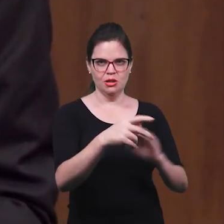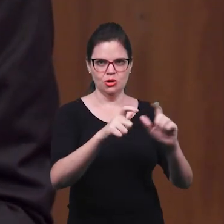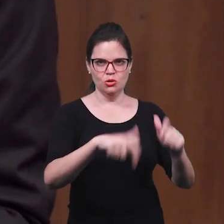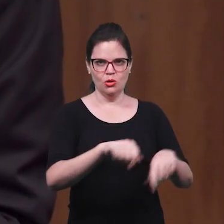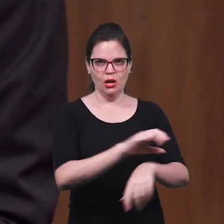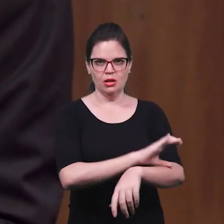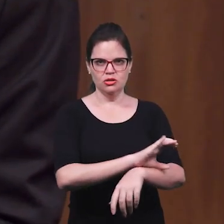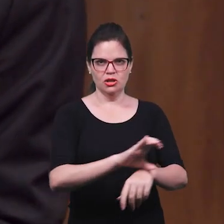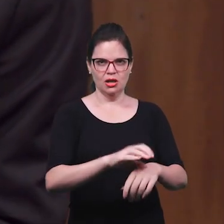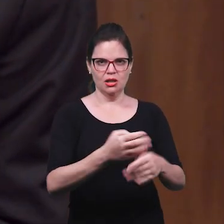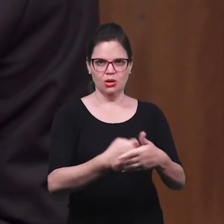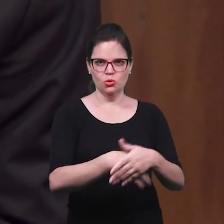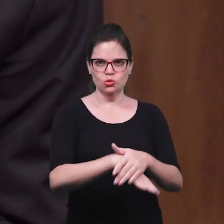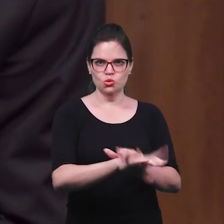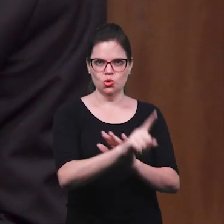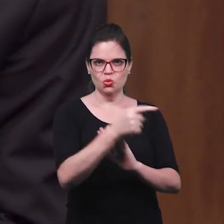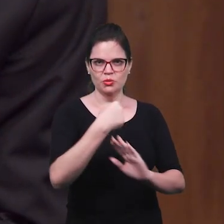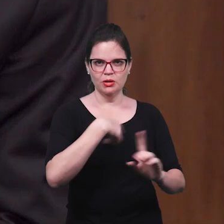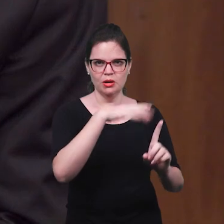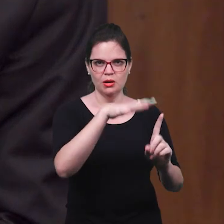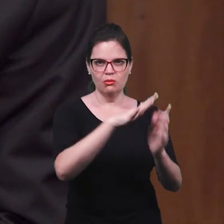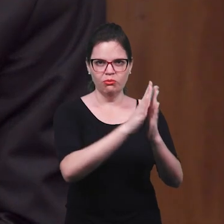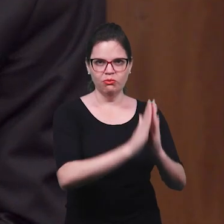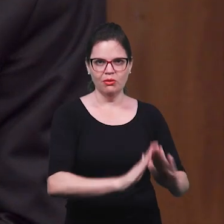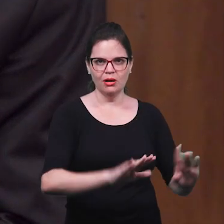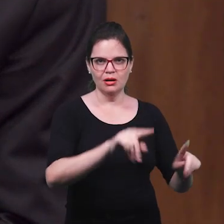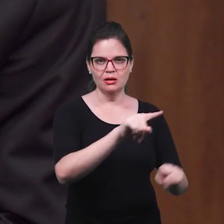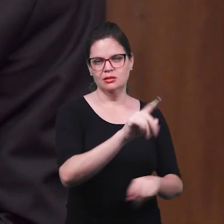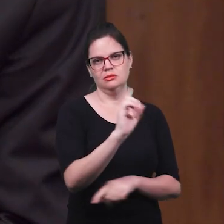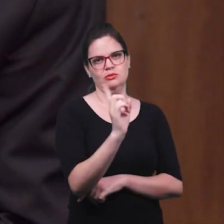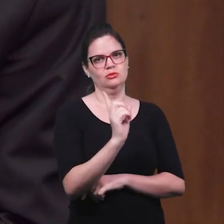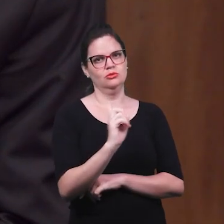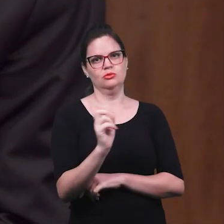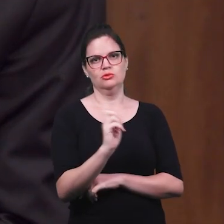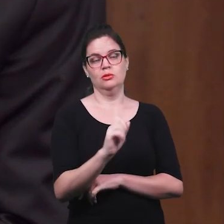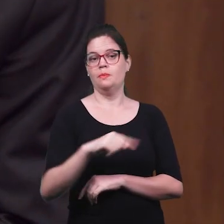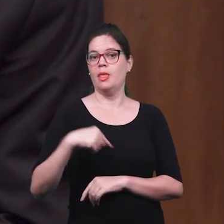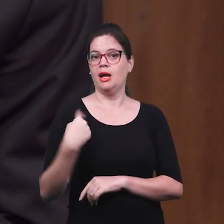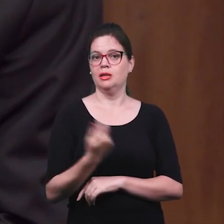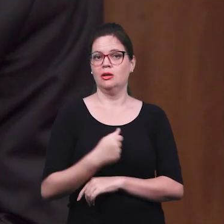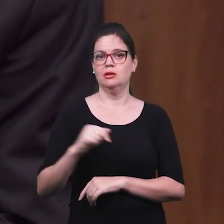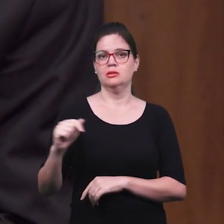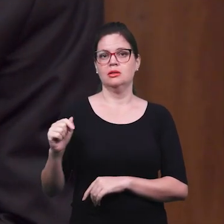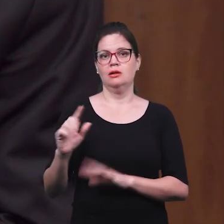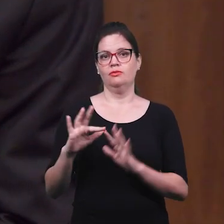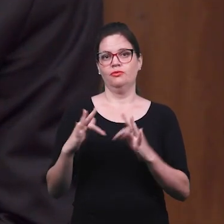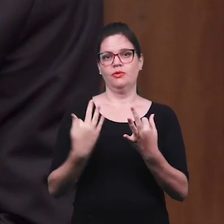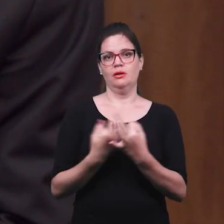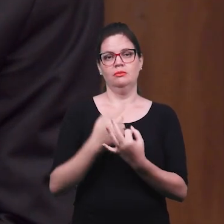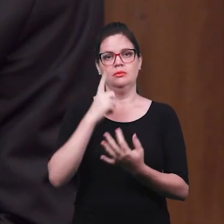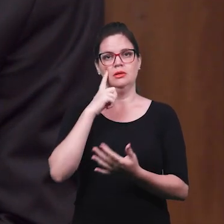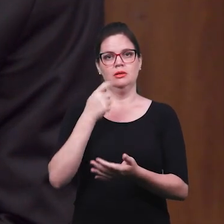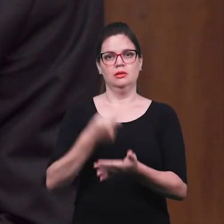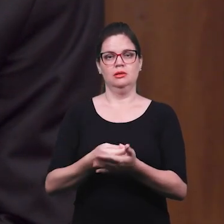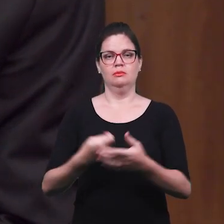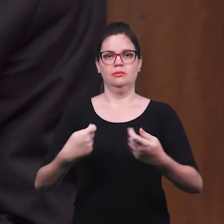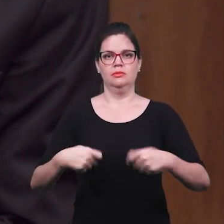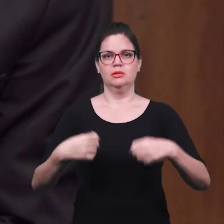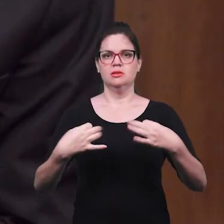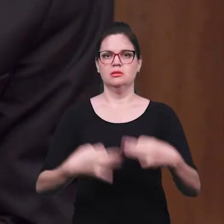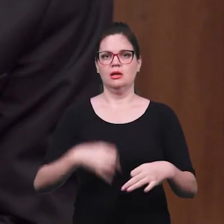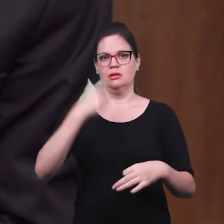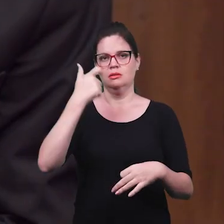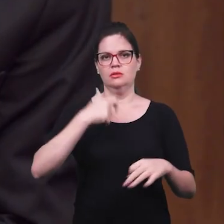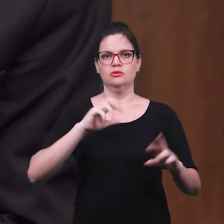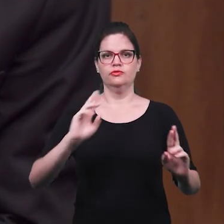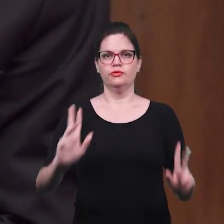Ou seja, a nossa família tem que estar decidida a ser